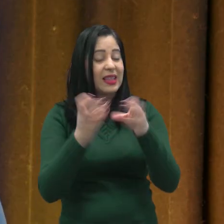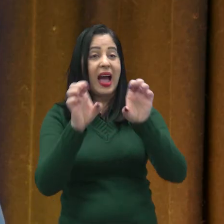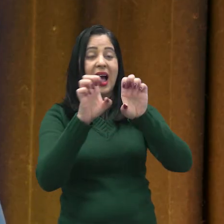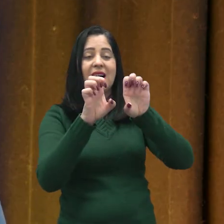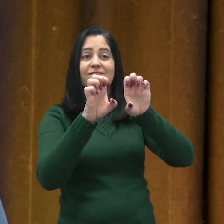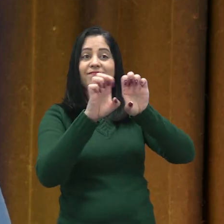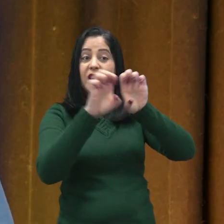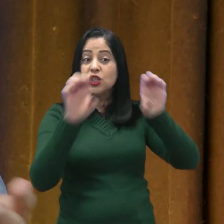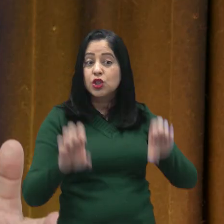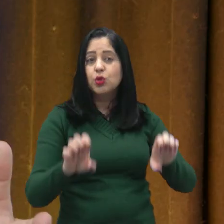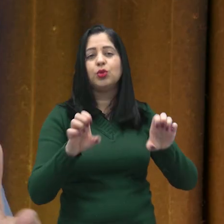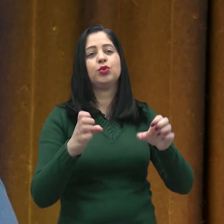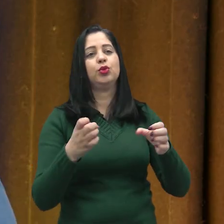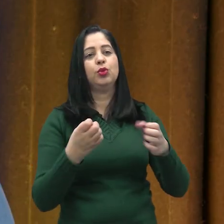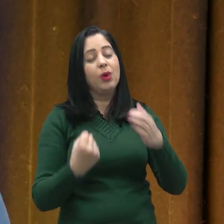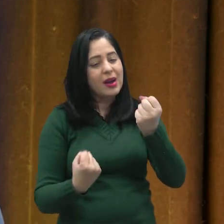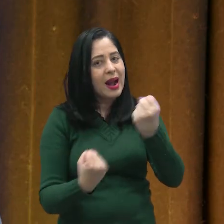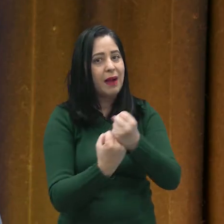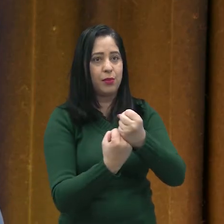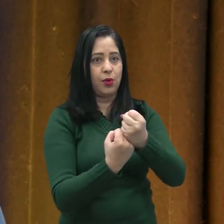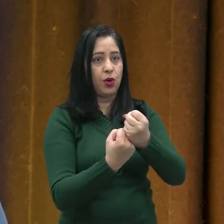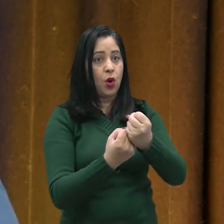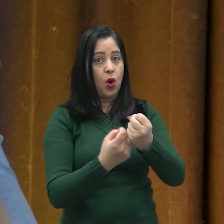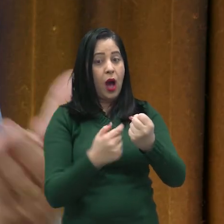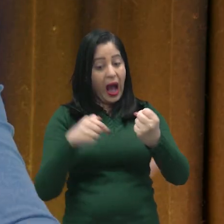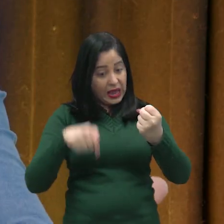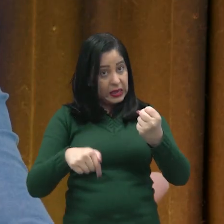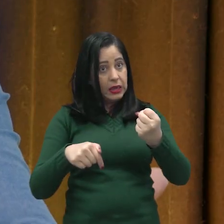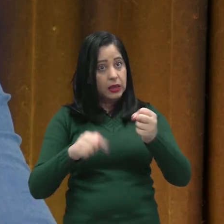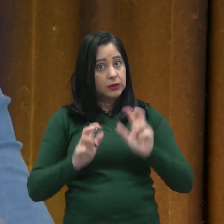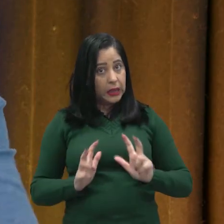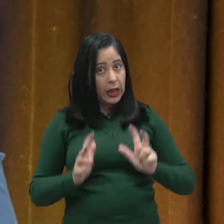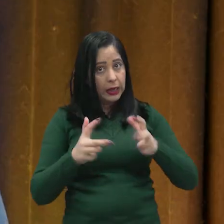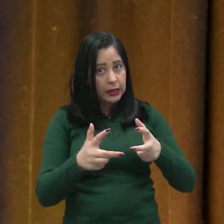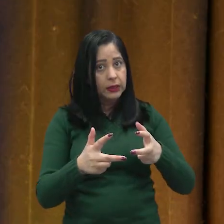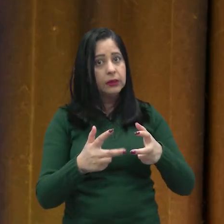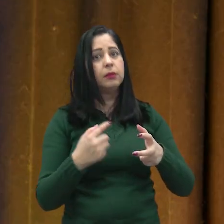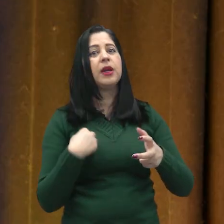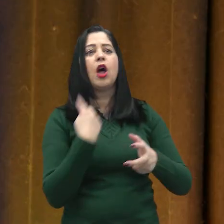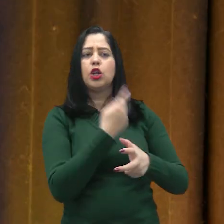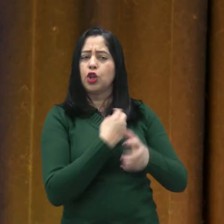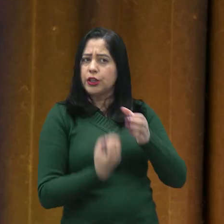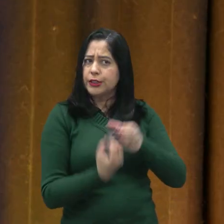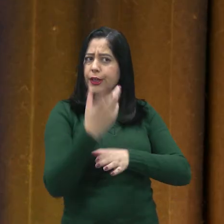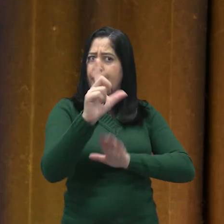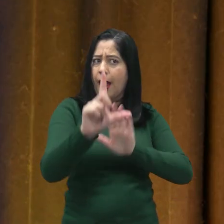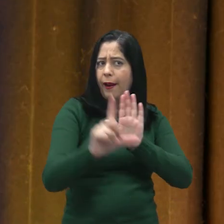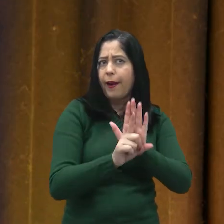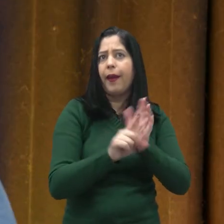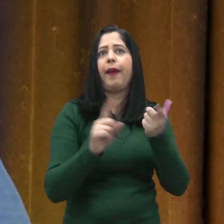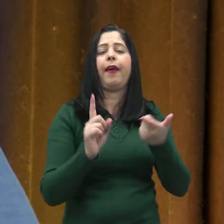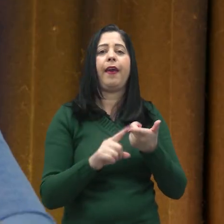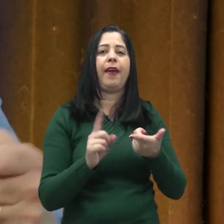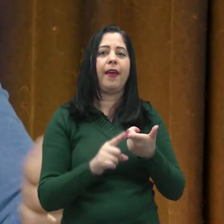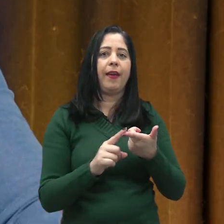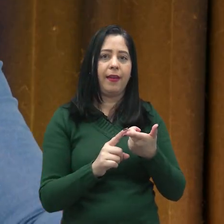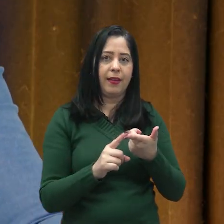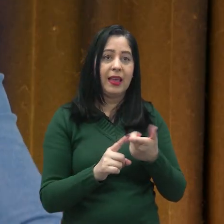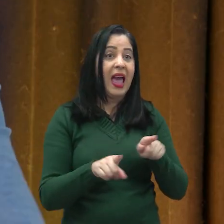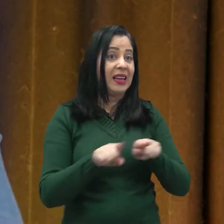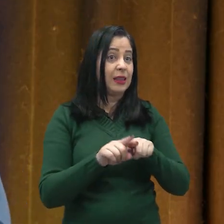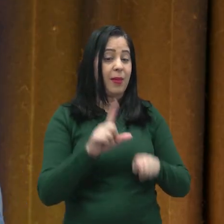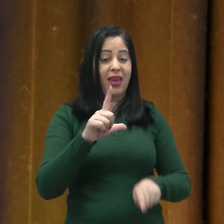aos nossos atletas. E a gente aqui também na Câmara, além dos projetos de leis, além das leis de diretrizes orçamentárias que a gente